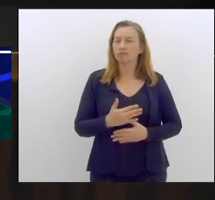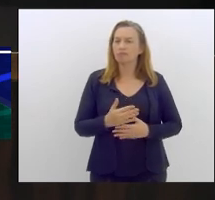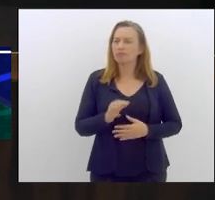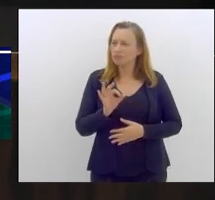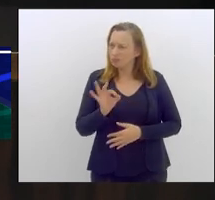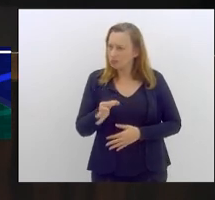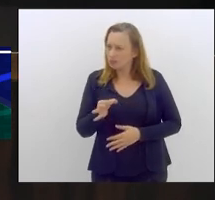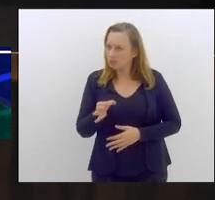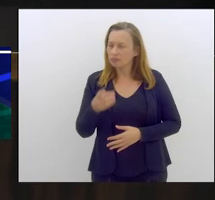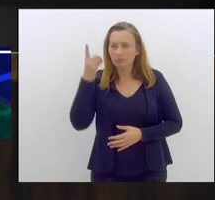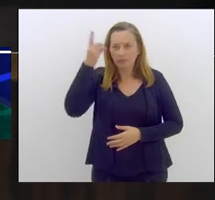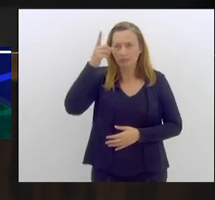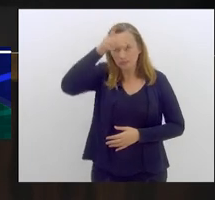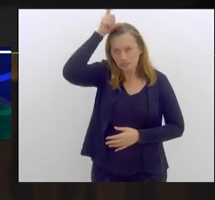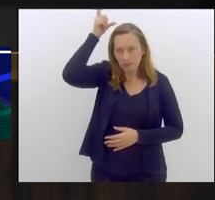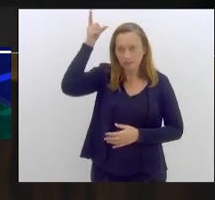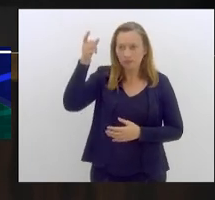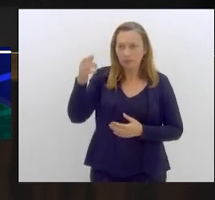mesmo, deputado Luiz Paulo?